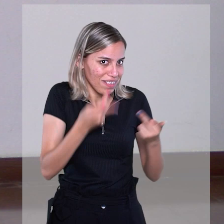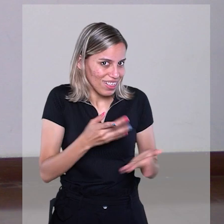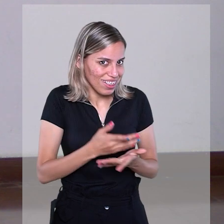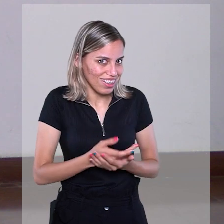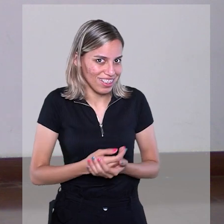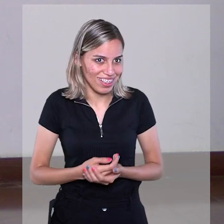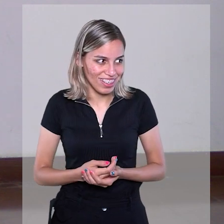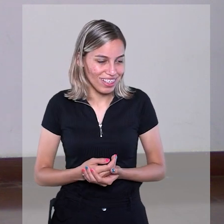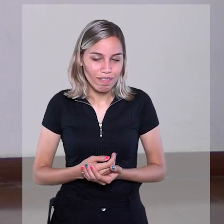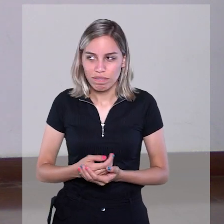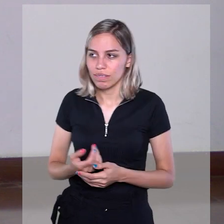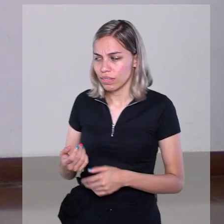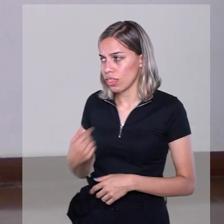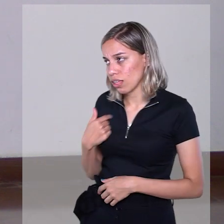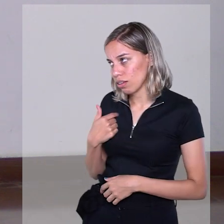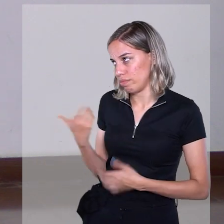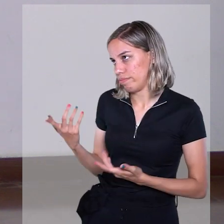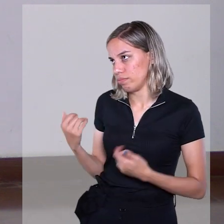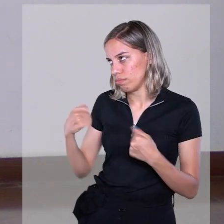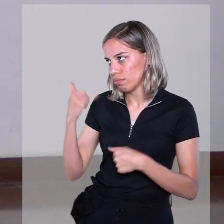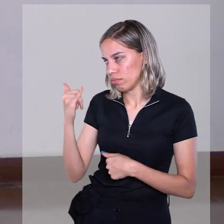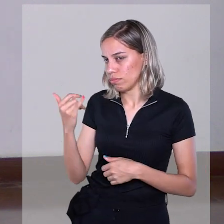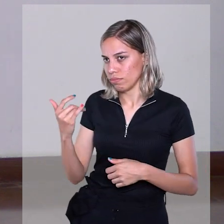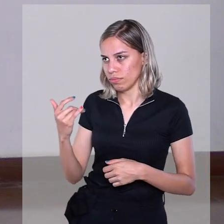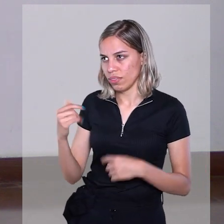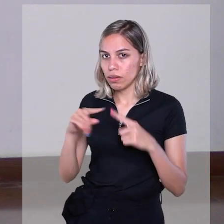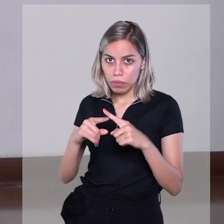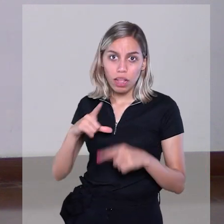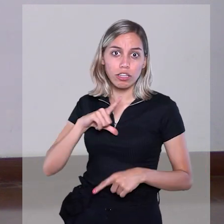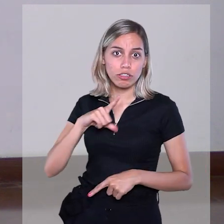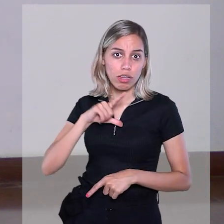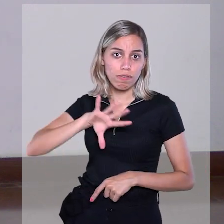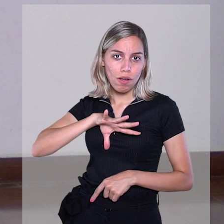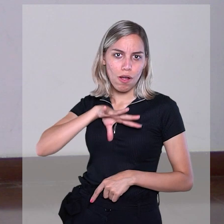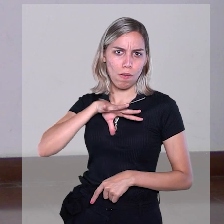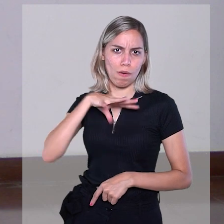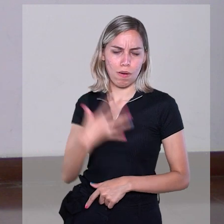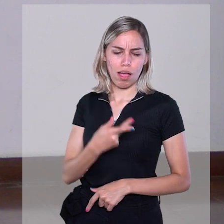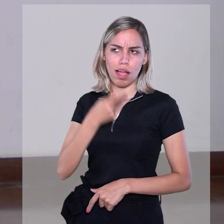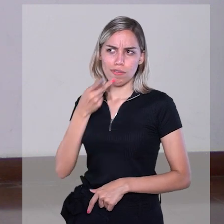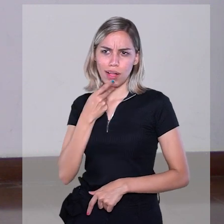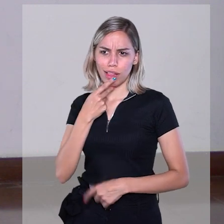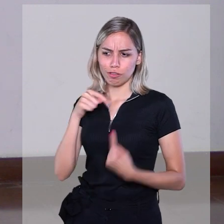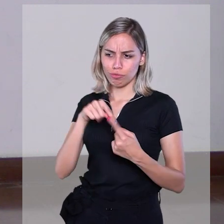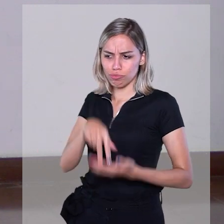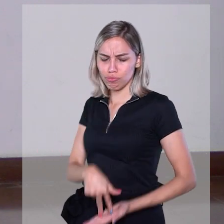falar com mais força, e força de verdade